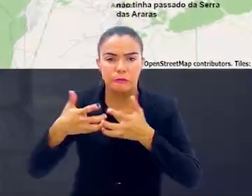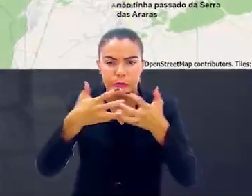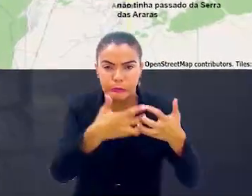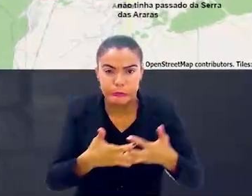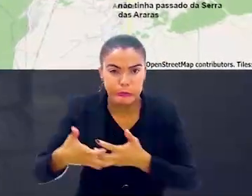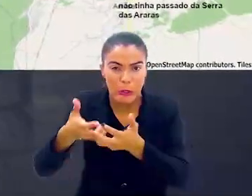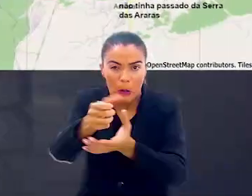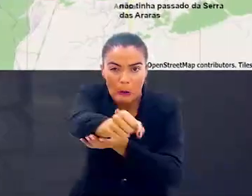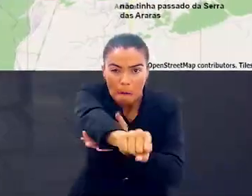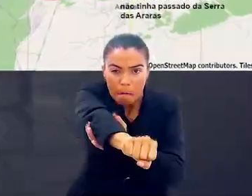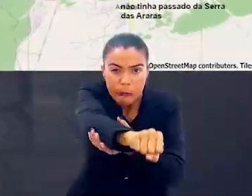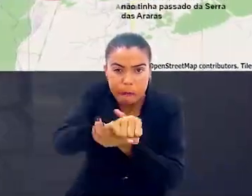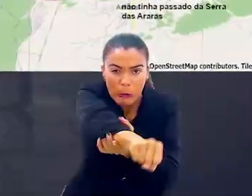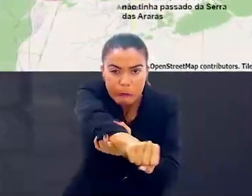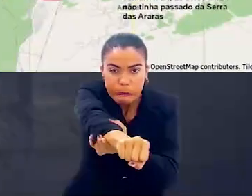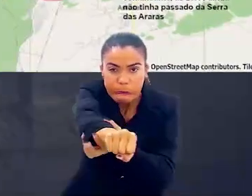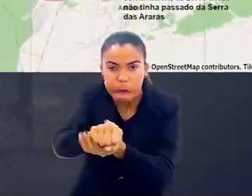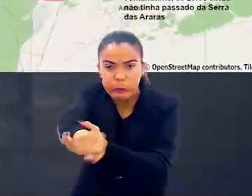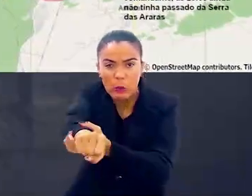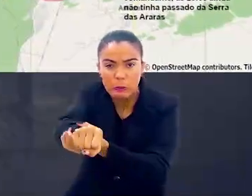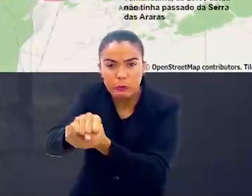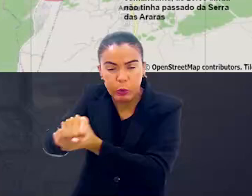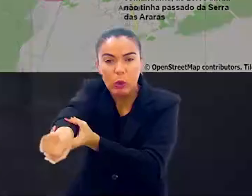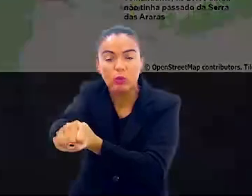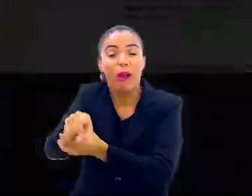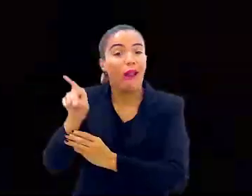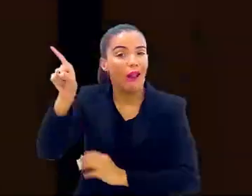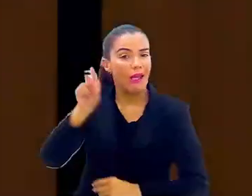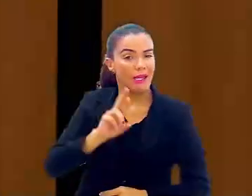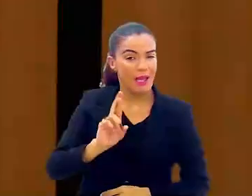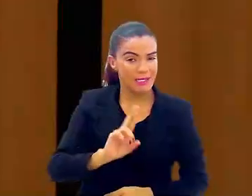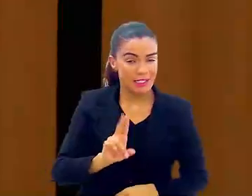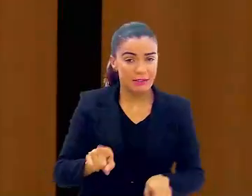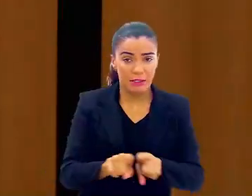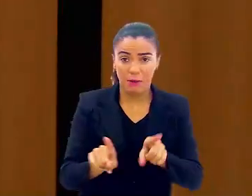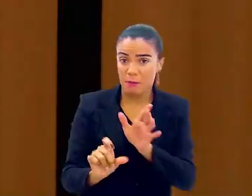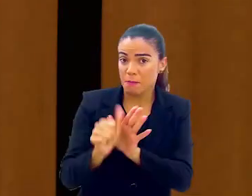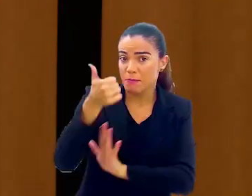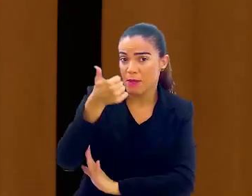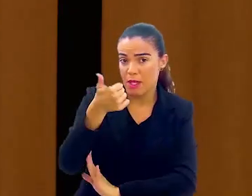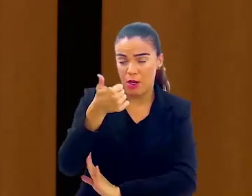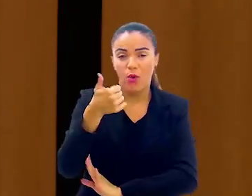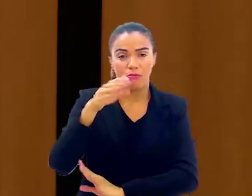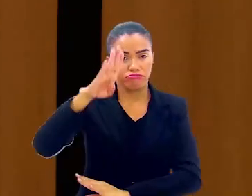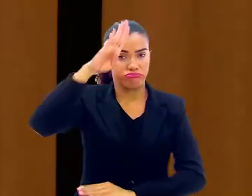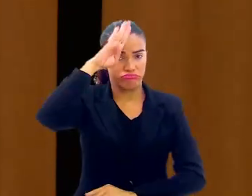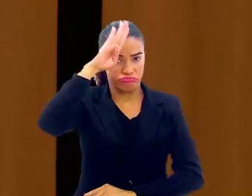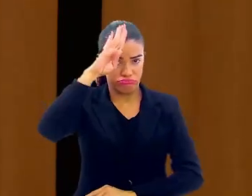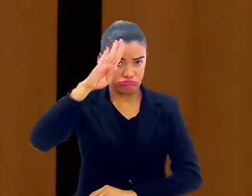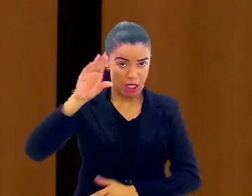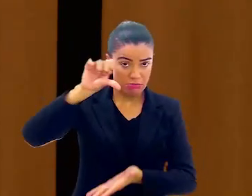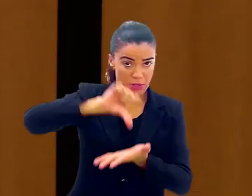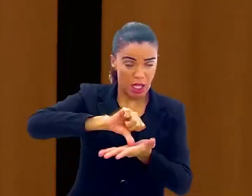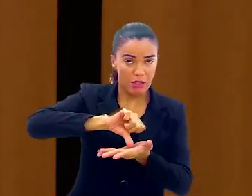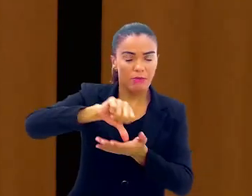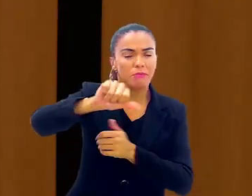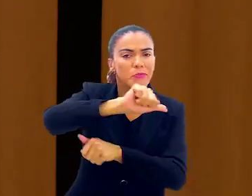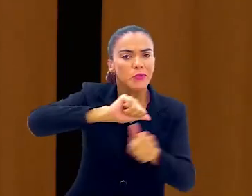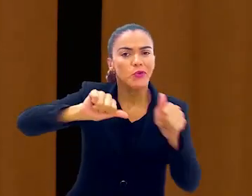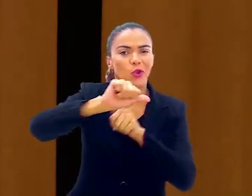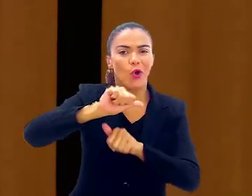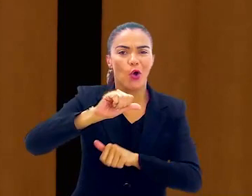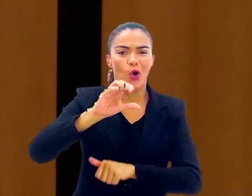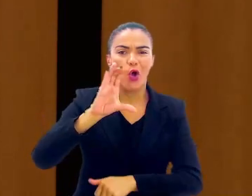guerra, jipões, soldados, etc. E o 1º Exército, que era aqui do sede do Rio de Janeiro, que depois virou